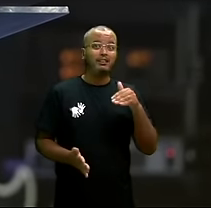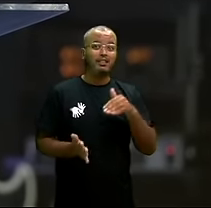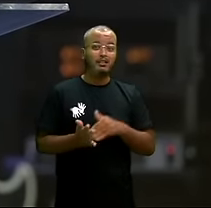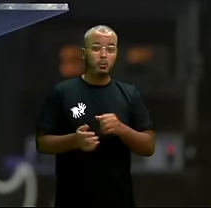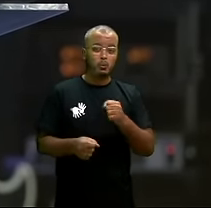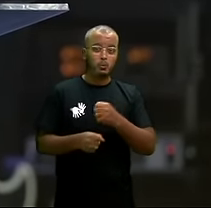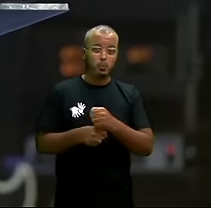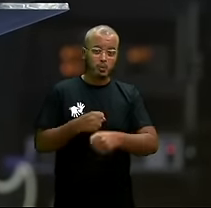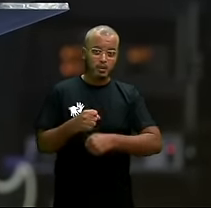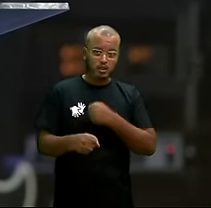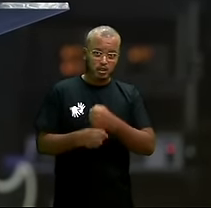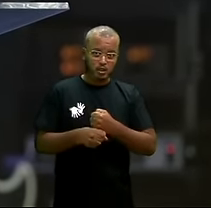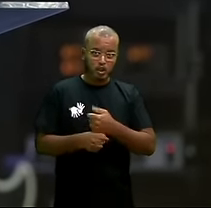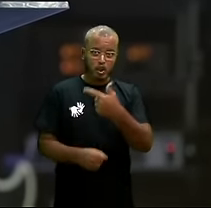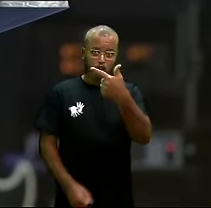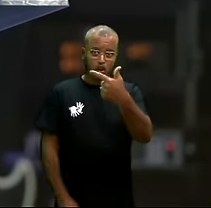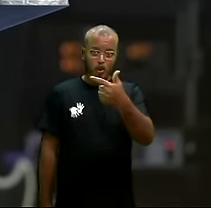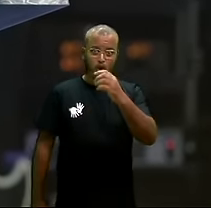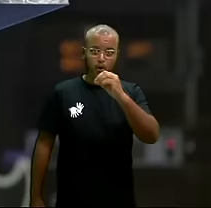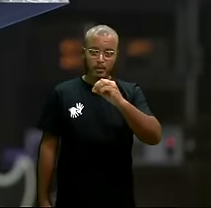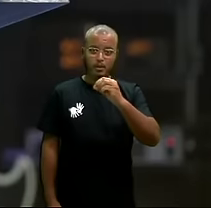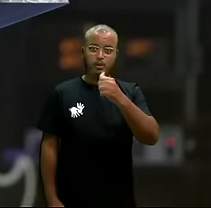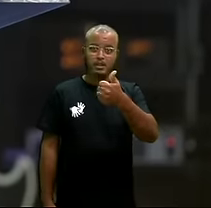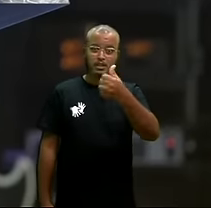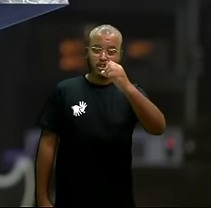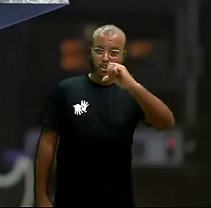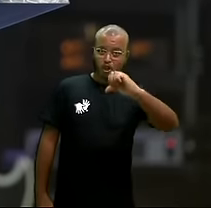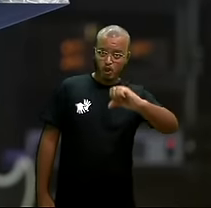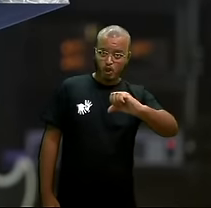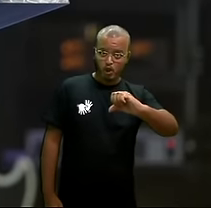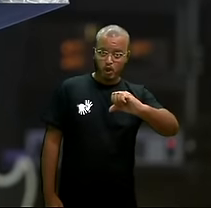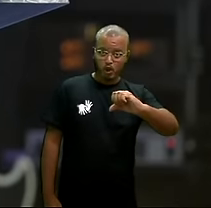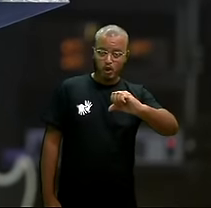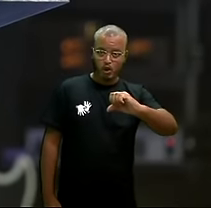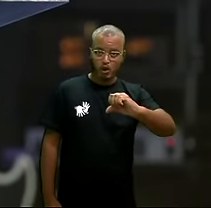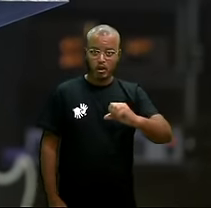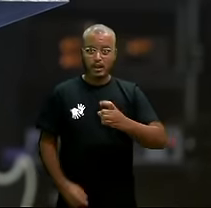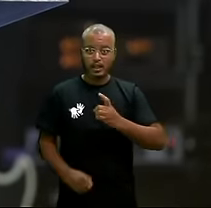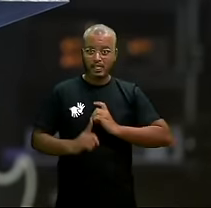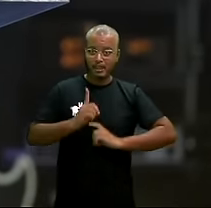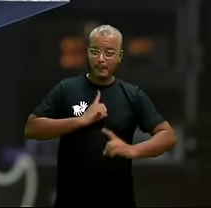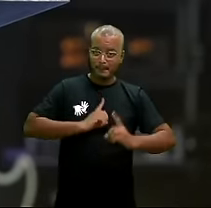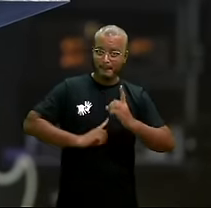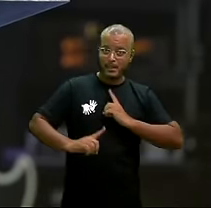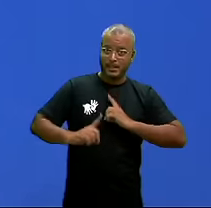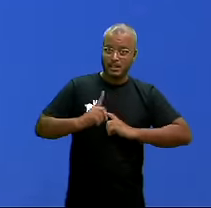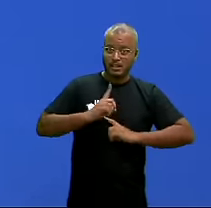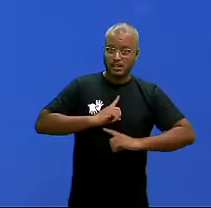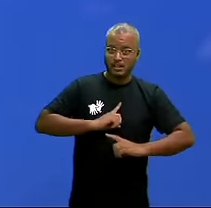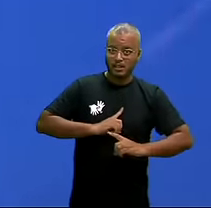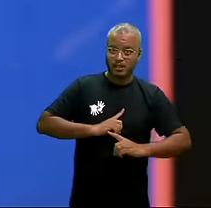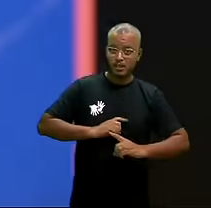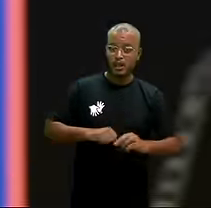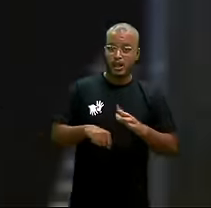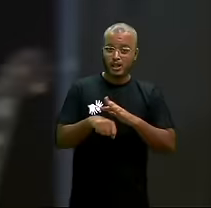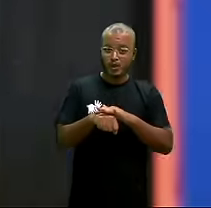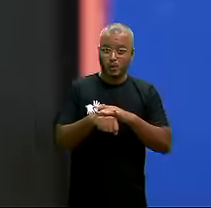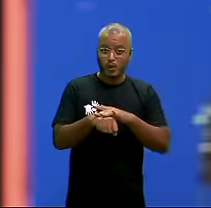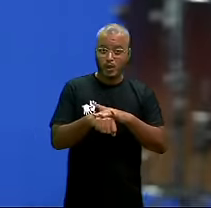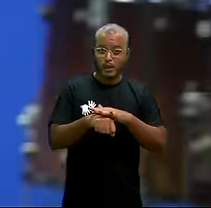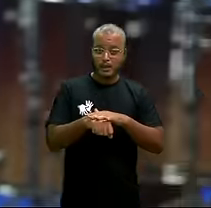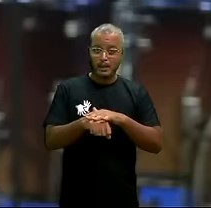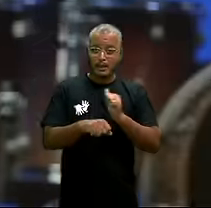isso, a depressão era a quarta doença que tirava pessoas do seu emprego e faziam com que as